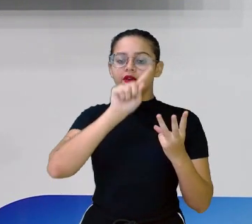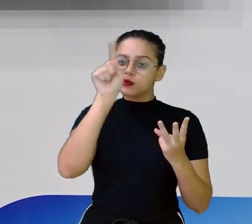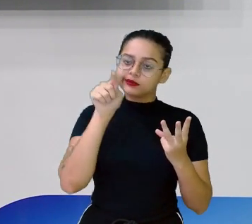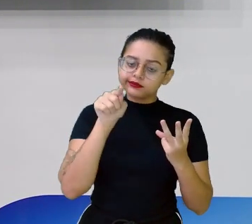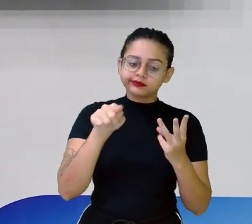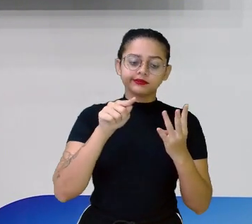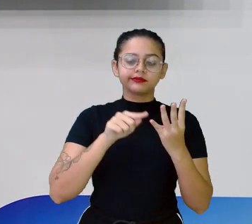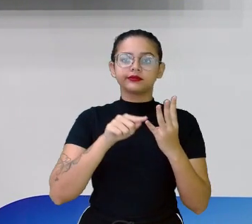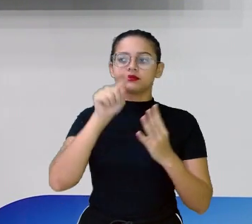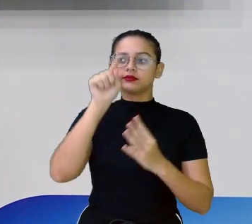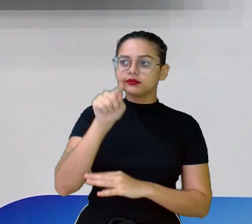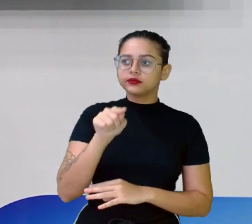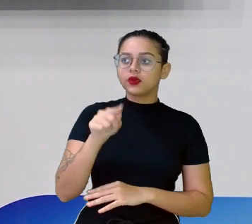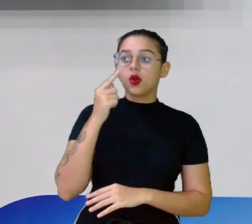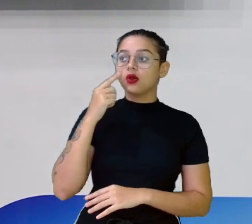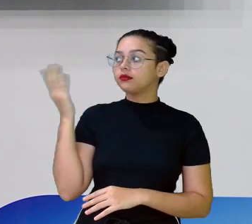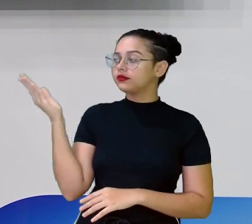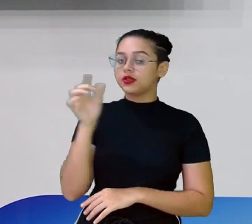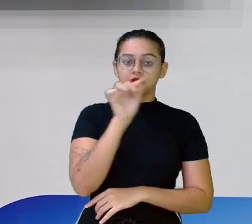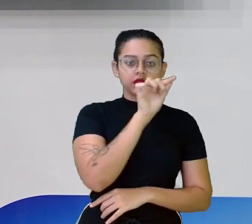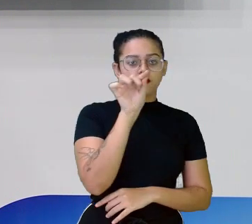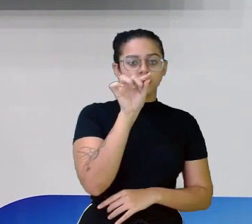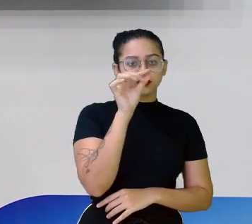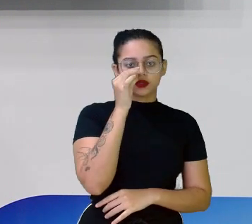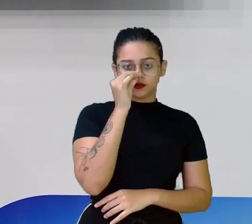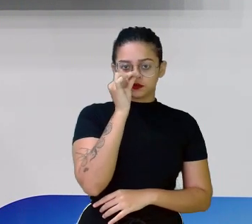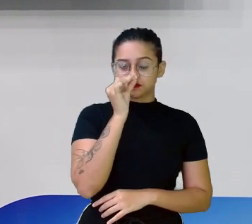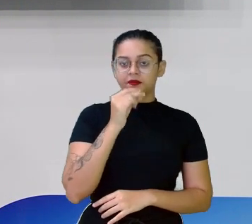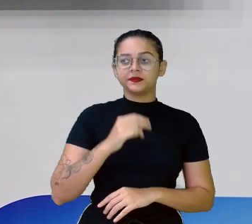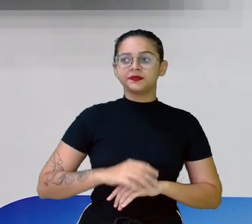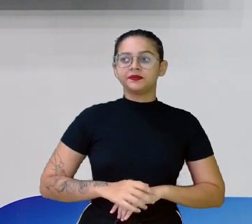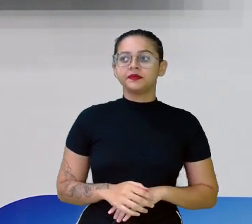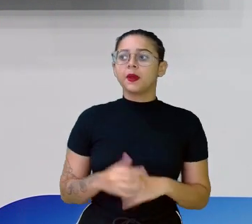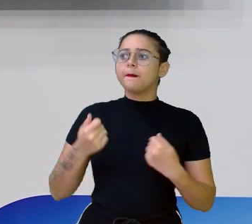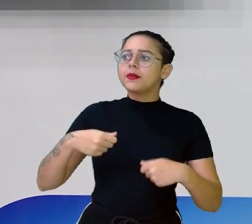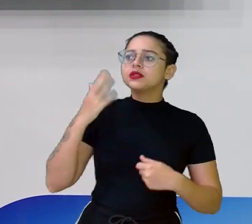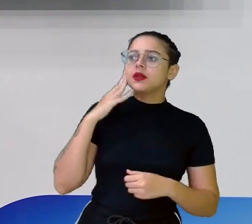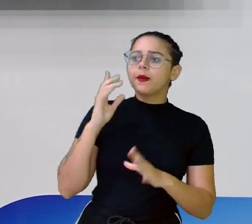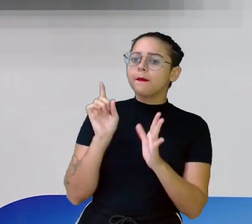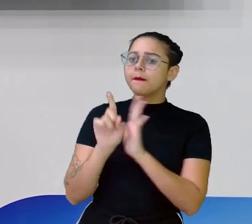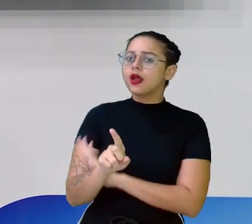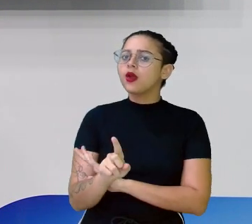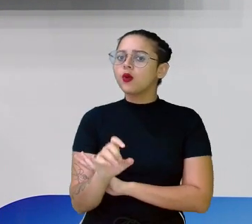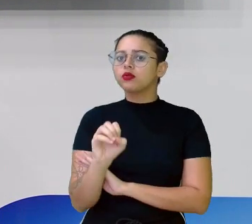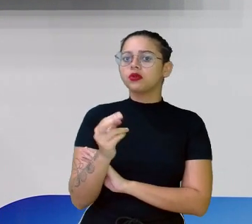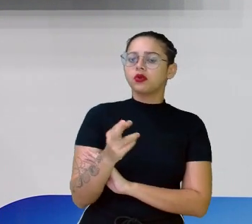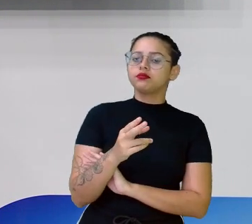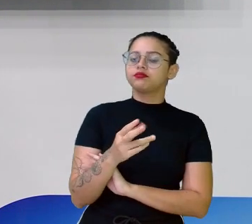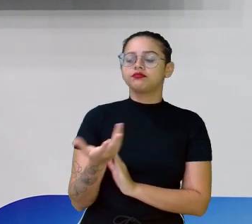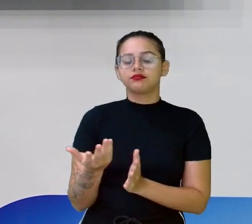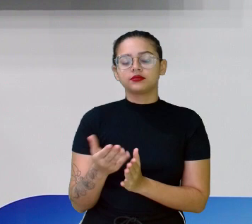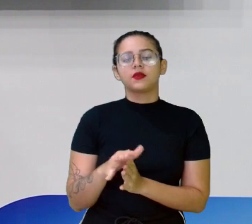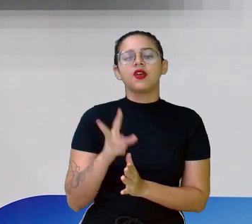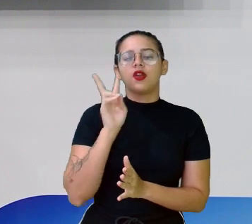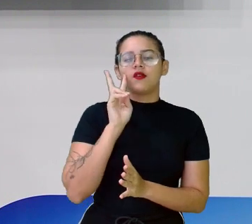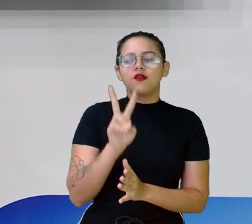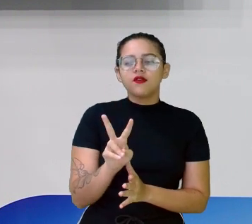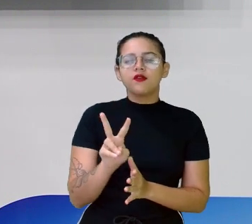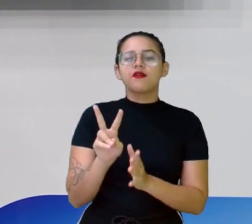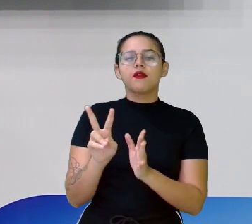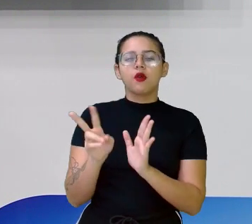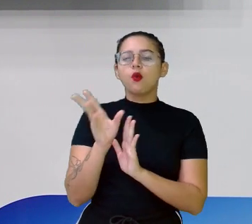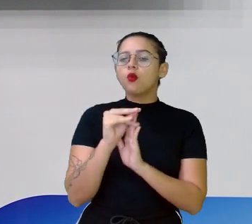está falando, aqui ó, tá vendo o travessão? Eu preciso saber se é uma pergunta, se é uma afirmação, então vejam como um